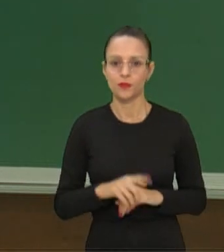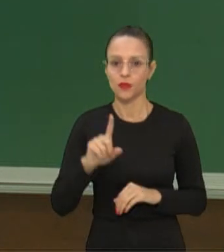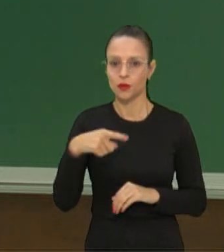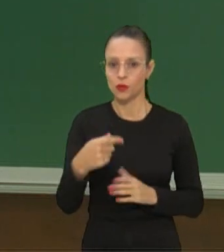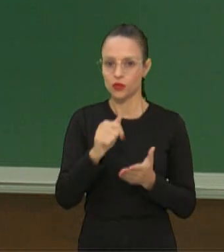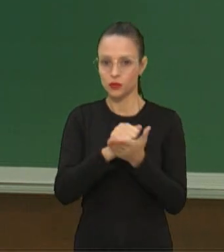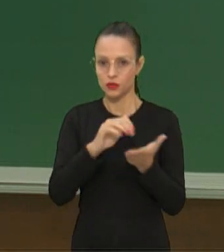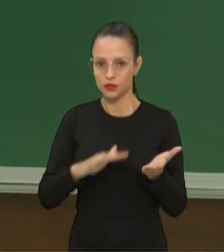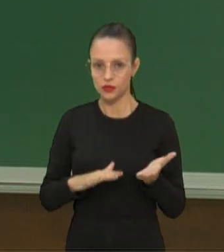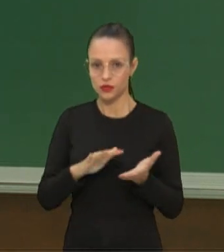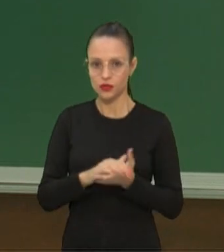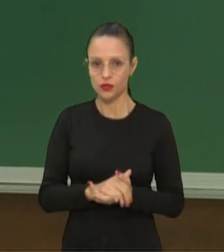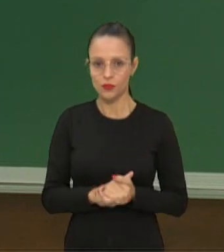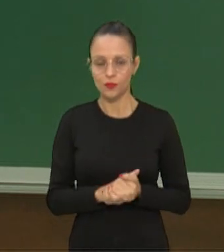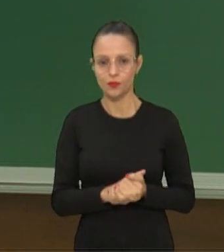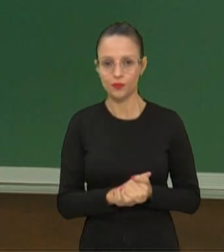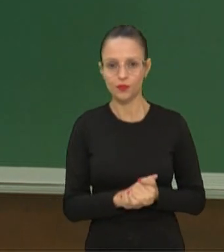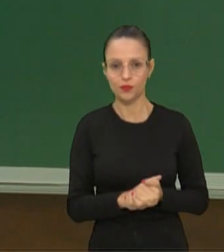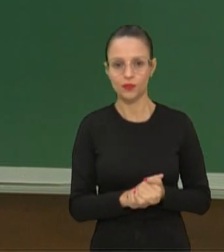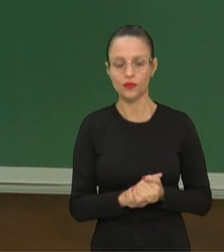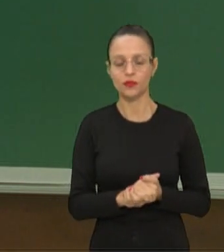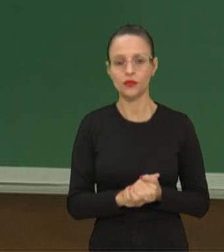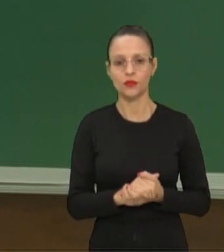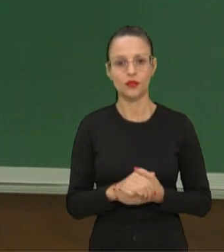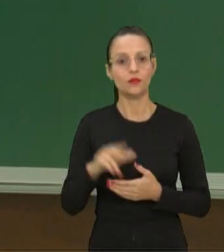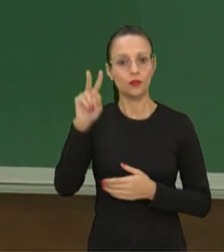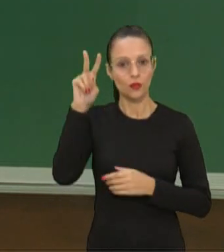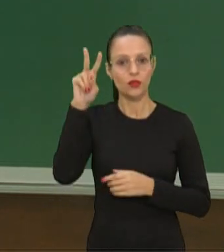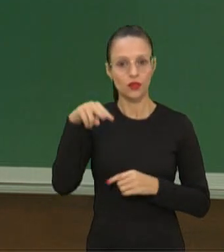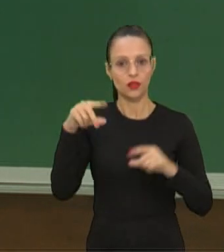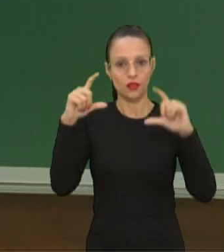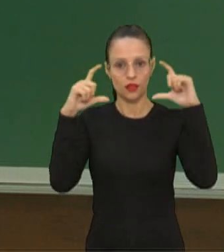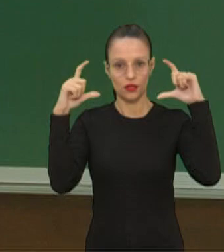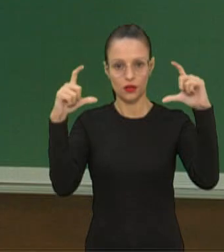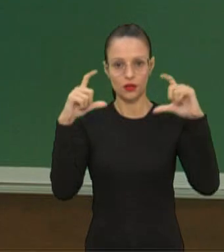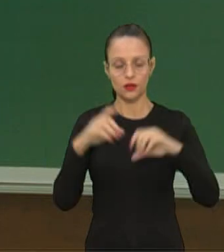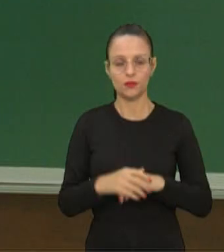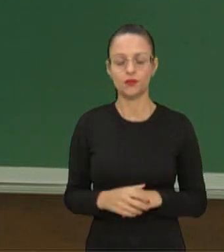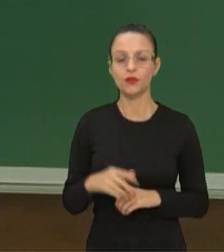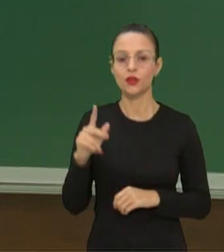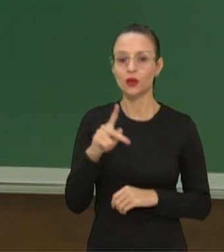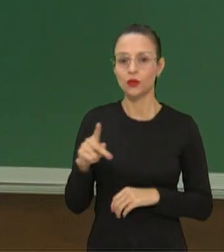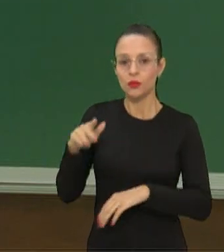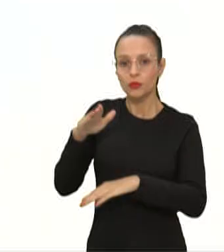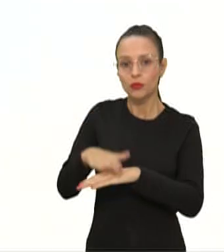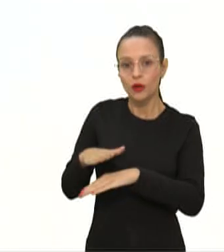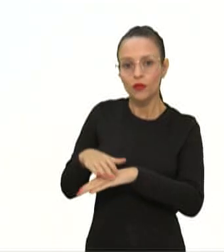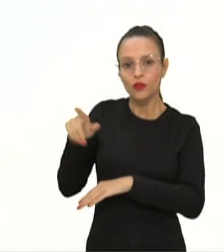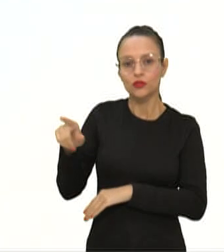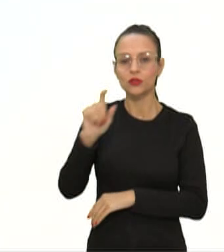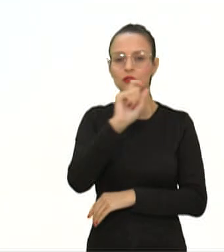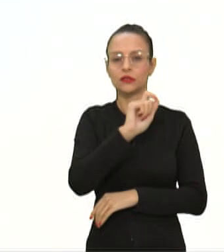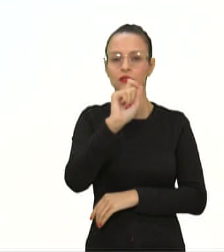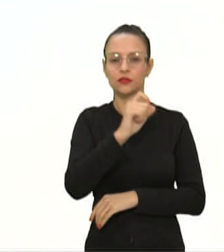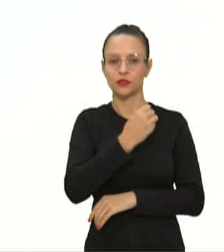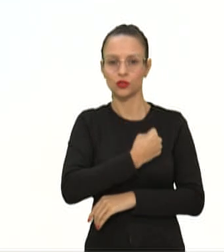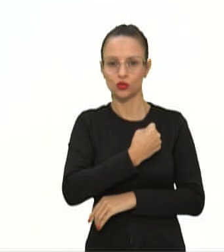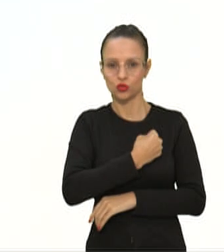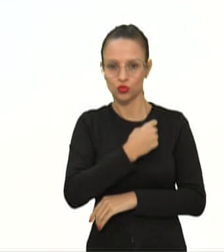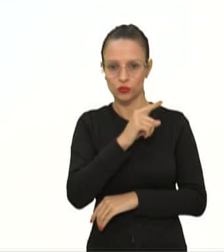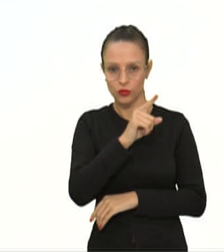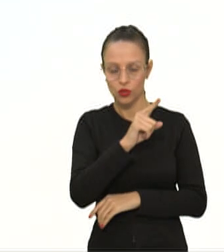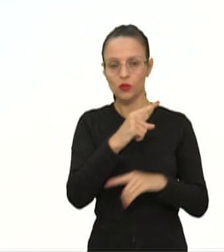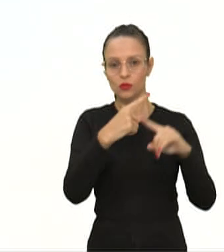Próximo exercício. Vamos ler o enunciado juntos? Professor Marcos escreveu um número no quadro, multiplicou ele